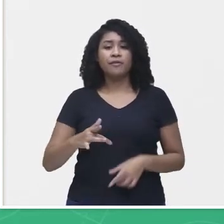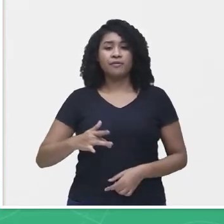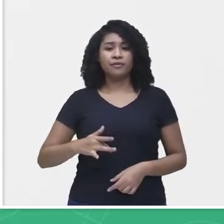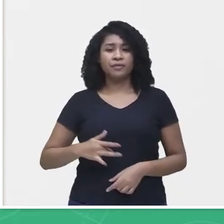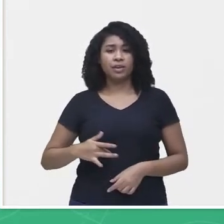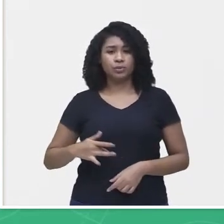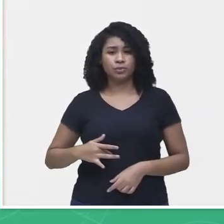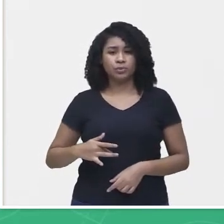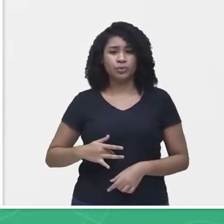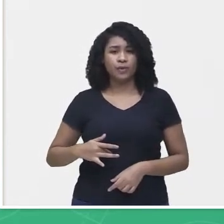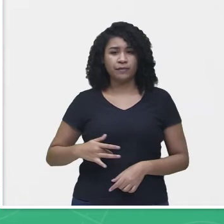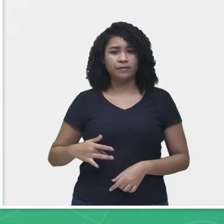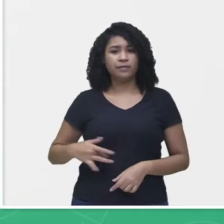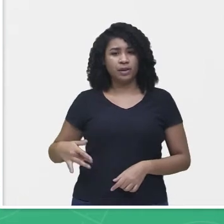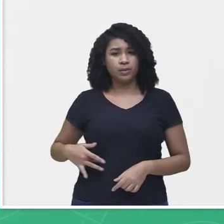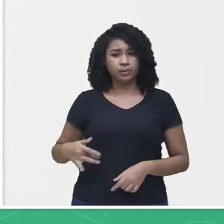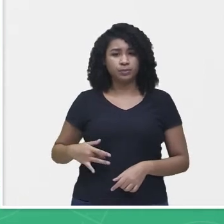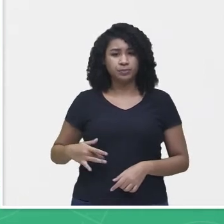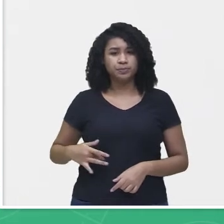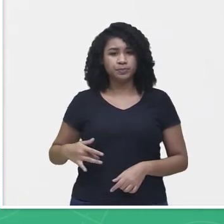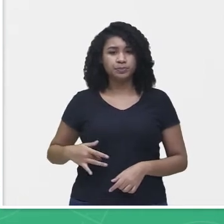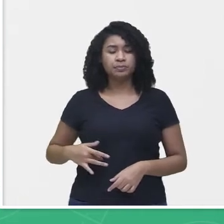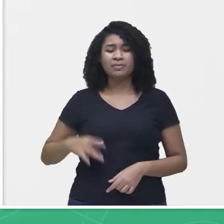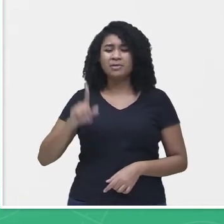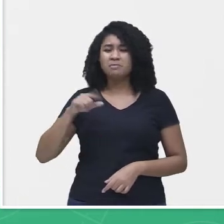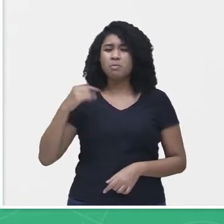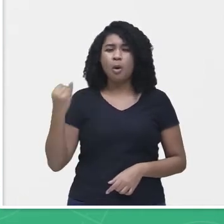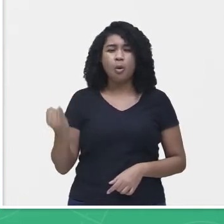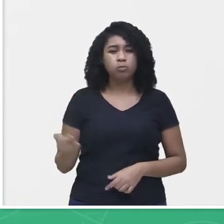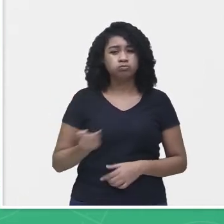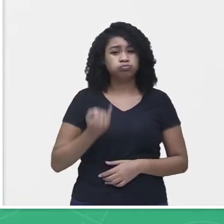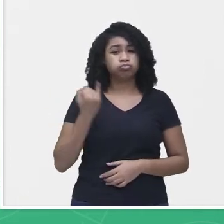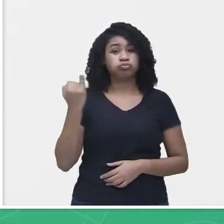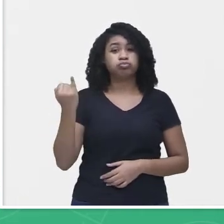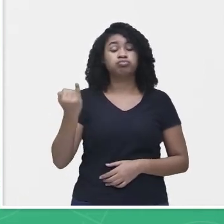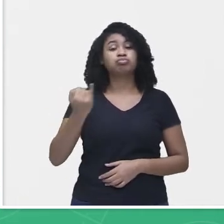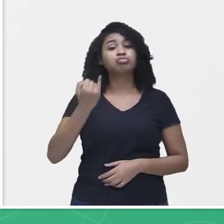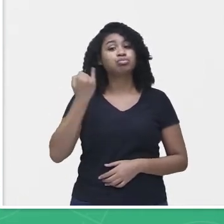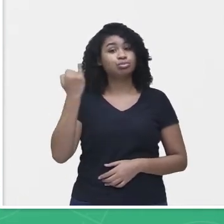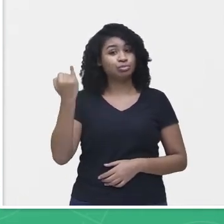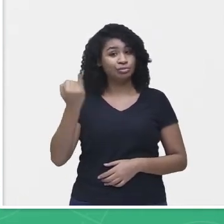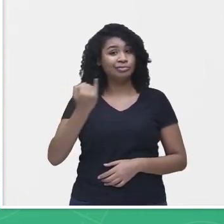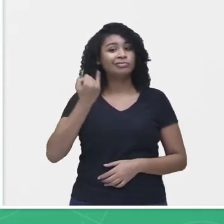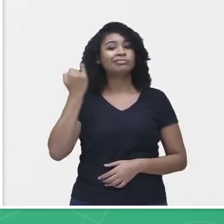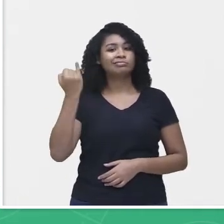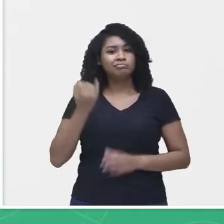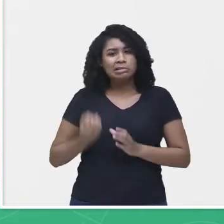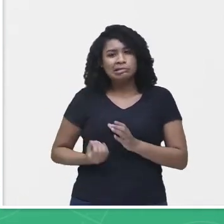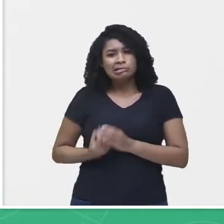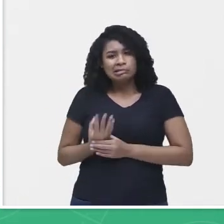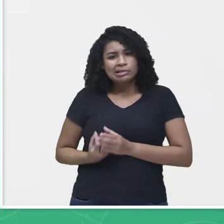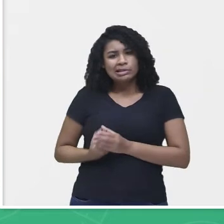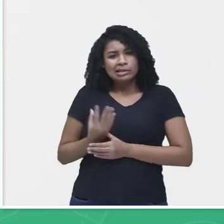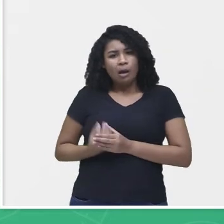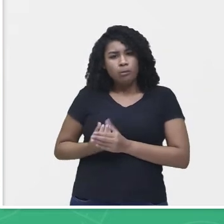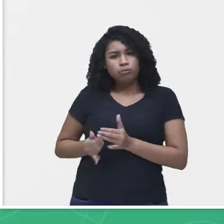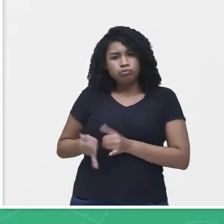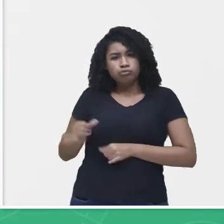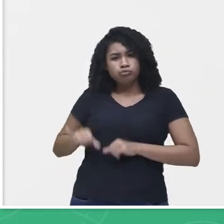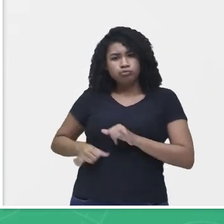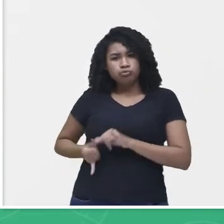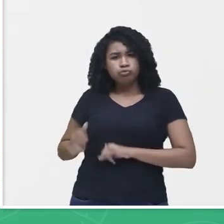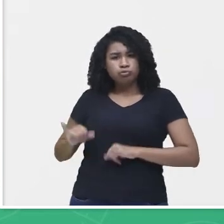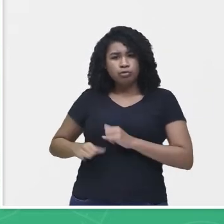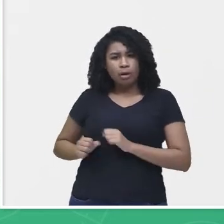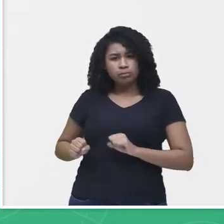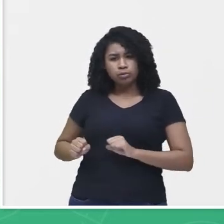gente, é um órgão extremamente importante. Para a digestão, ele produz a bile, que atua na emulsão ou